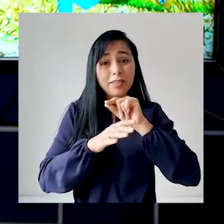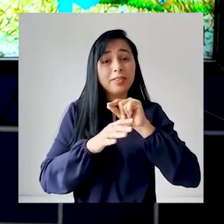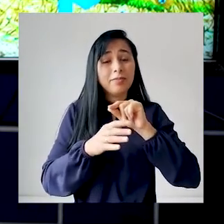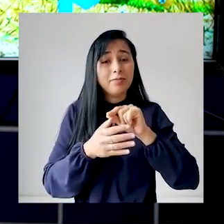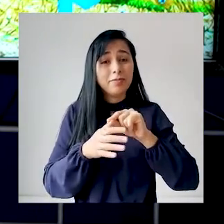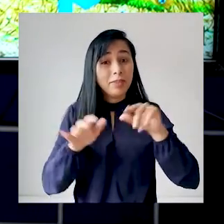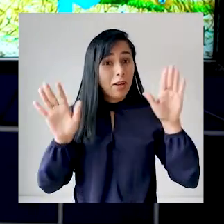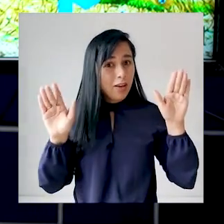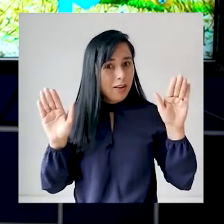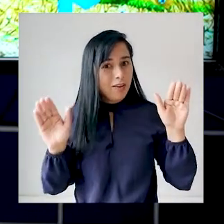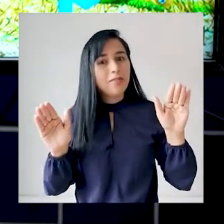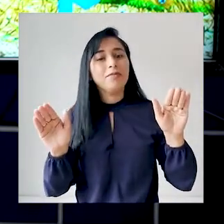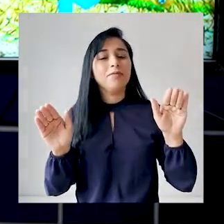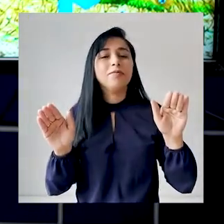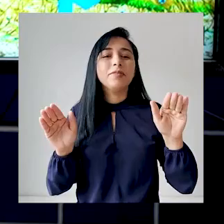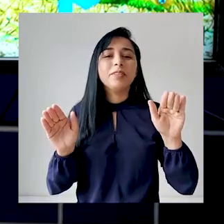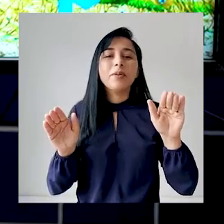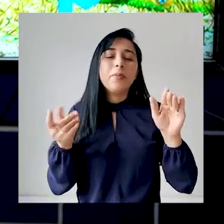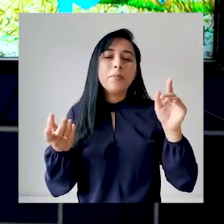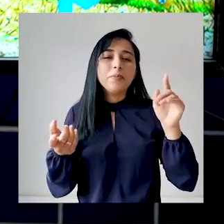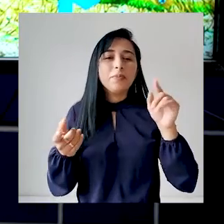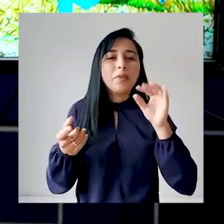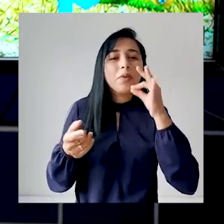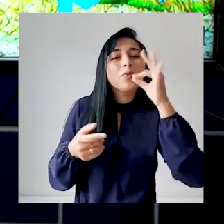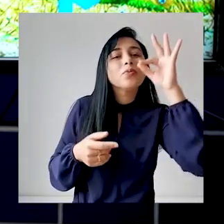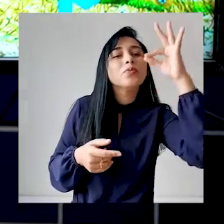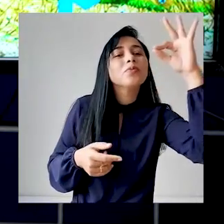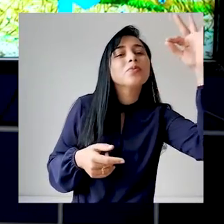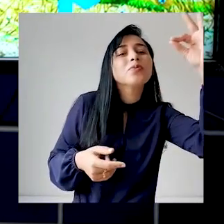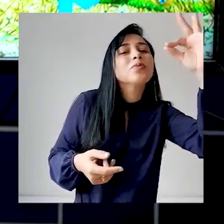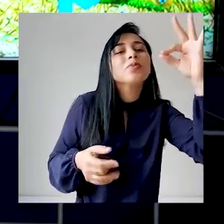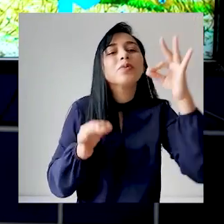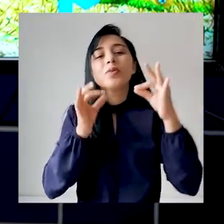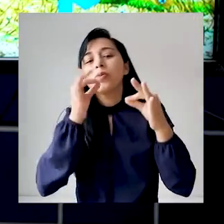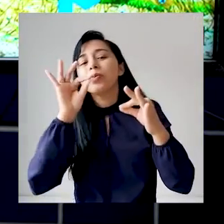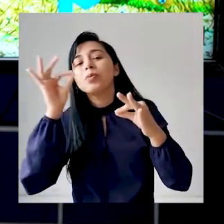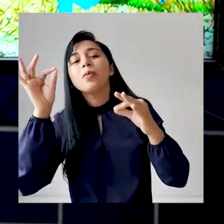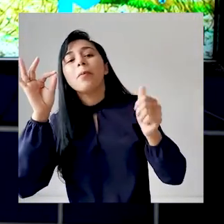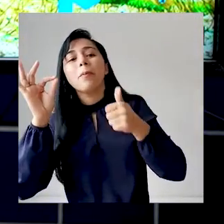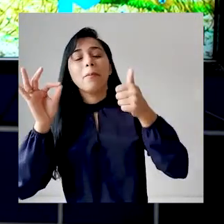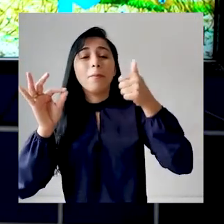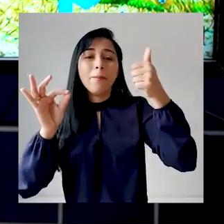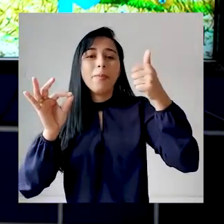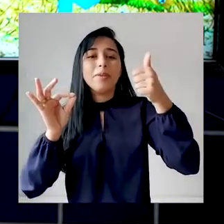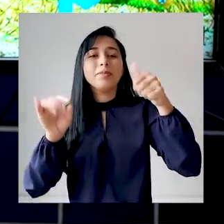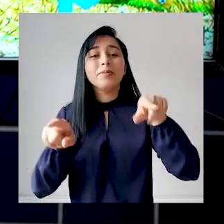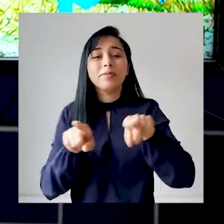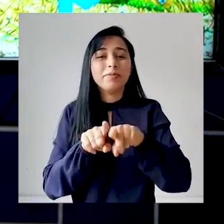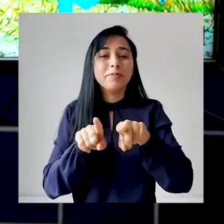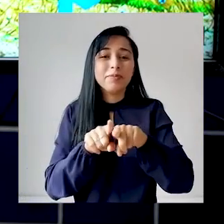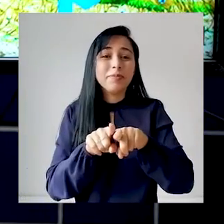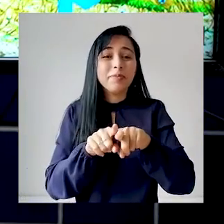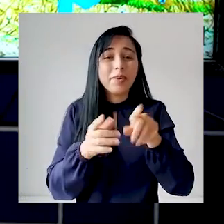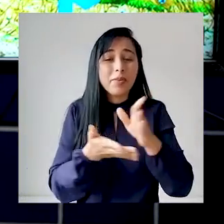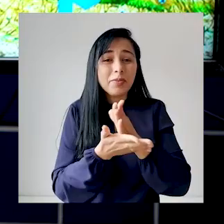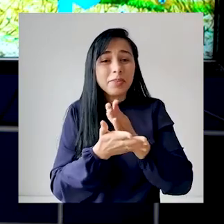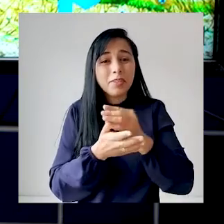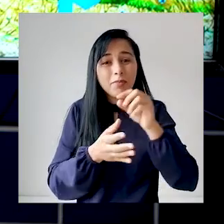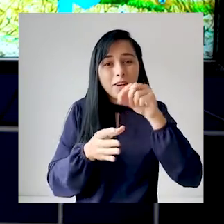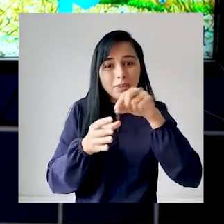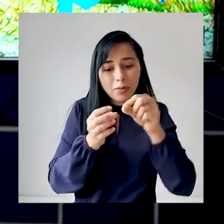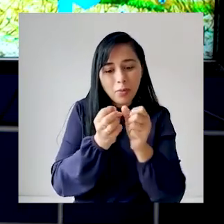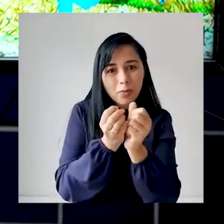disputando entre os machos o que canta melhor, ou o que dança melhor, ou o que constrói melhor um